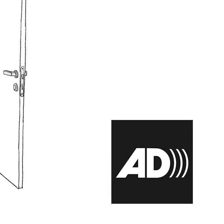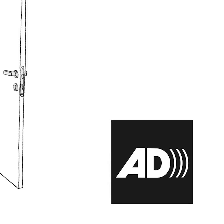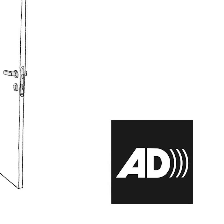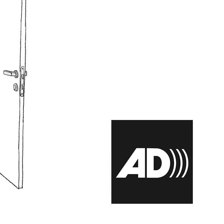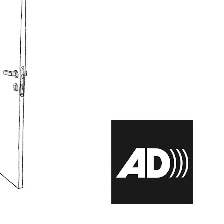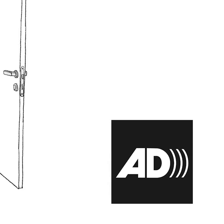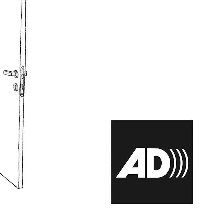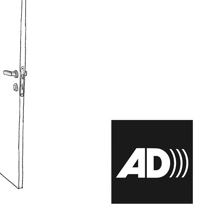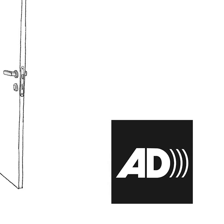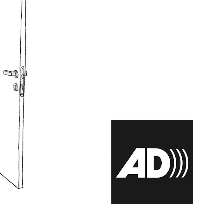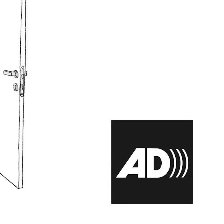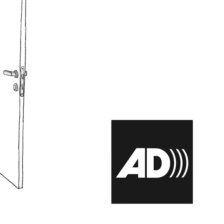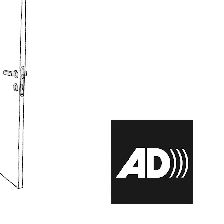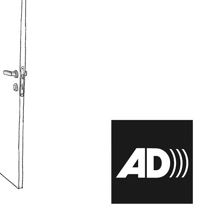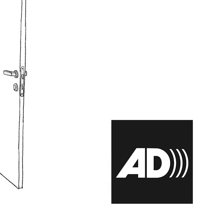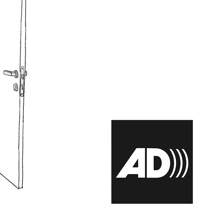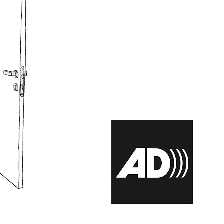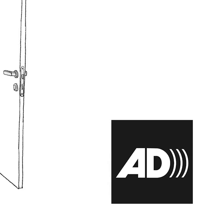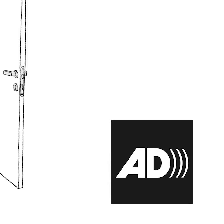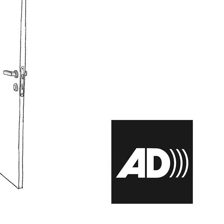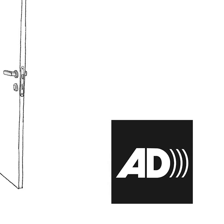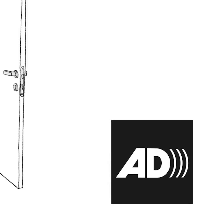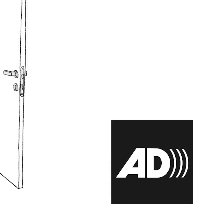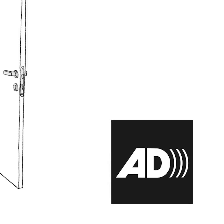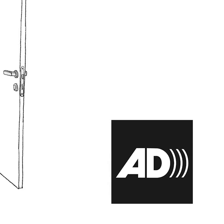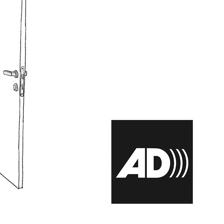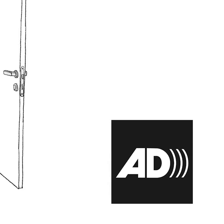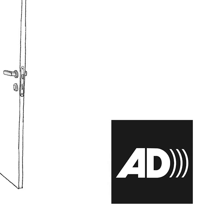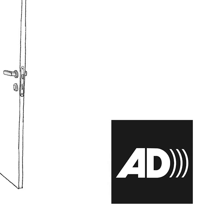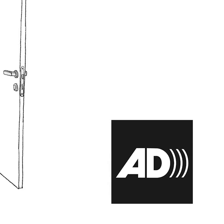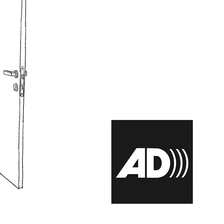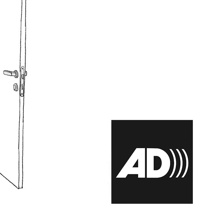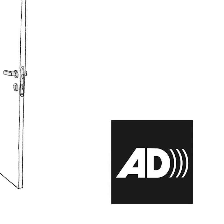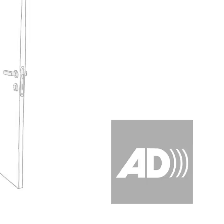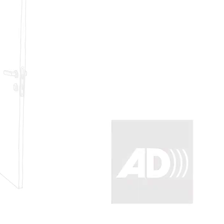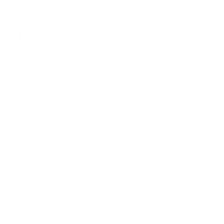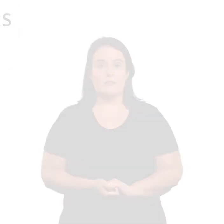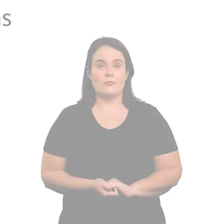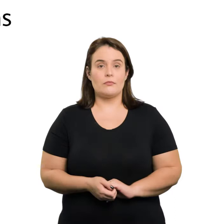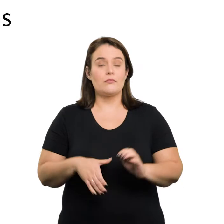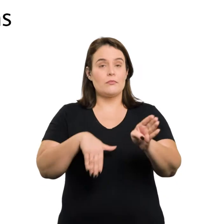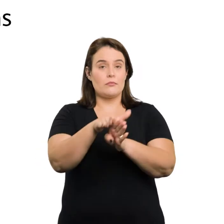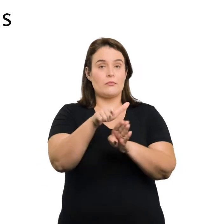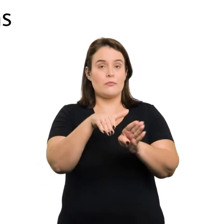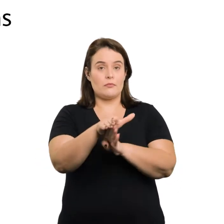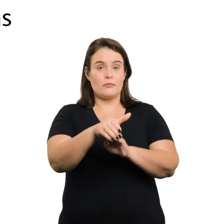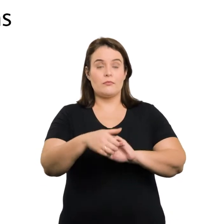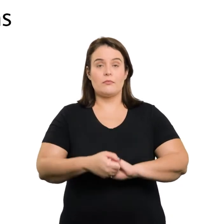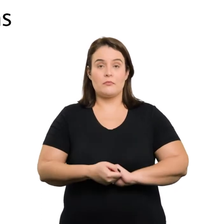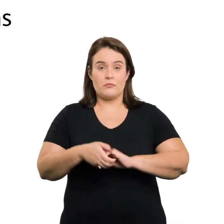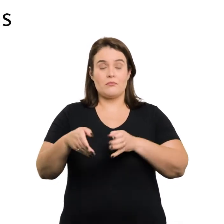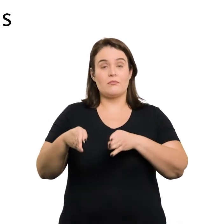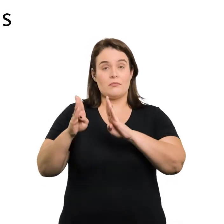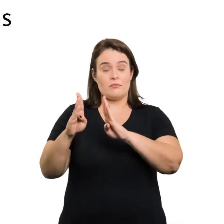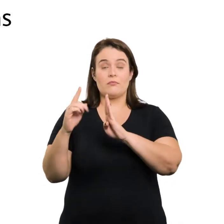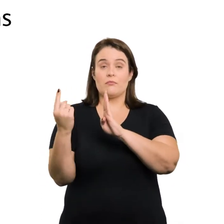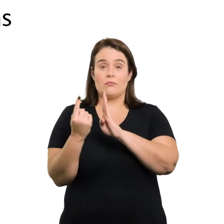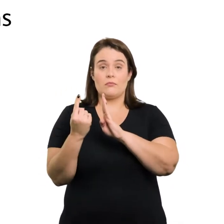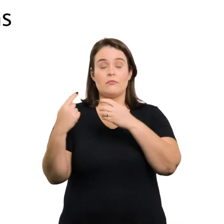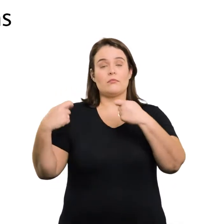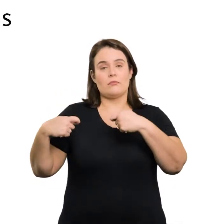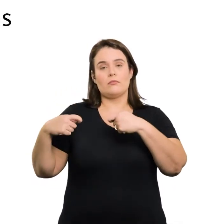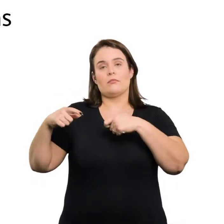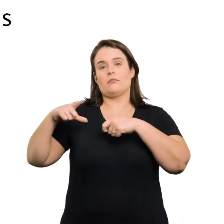para fora. Dentro dele está uma mulher de pé à frente do vaso sanitário. É recomendado que pelo menos um